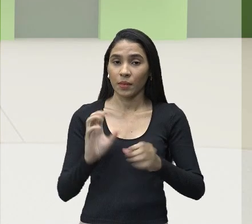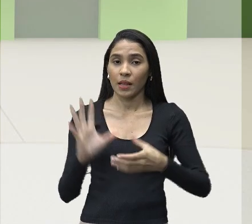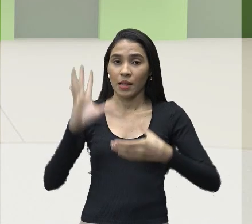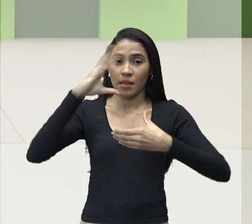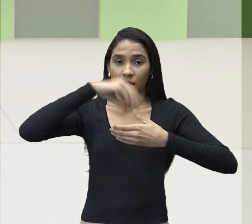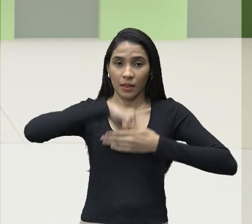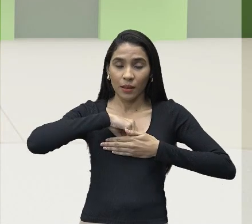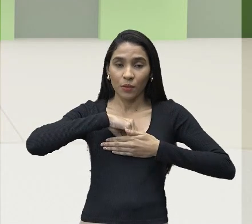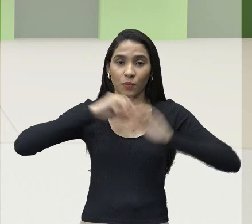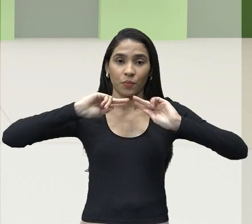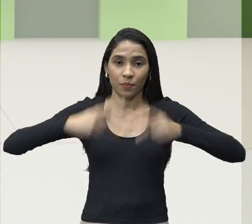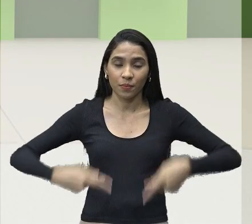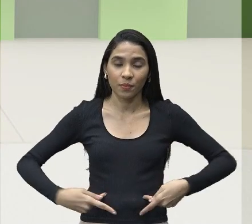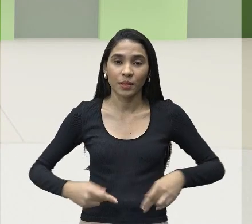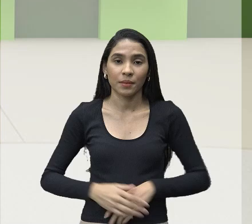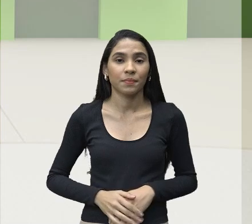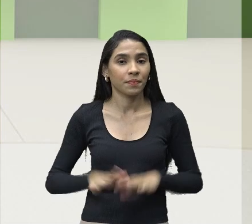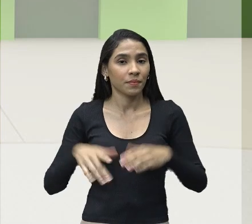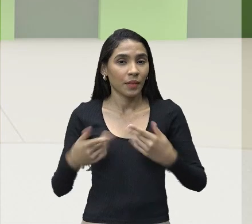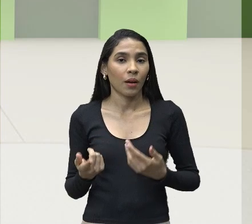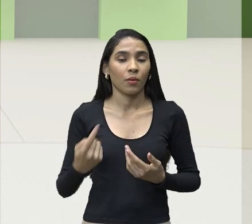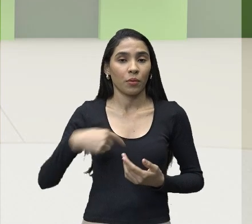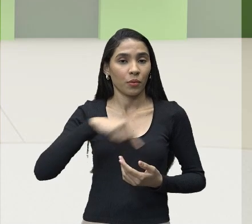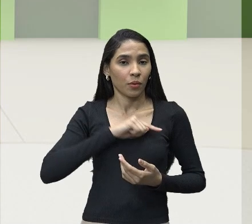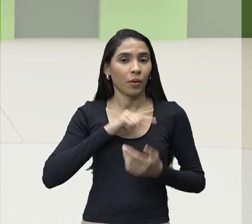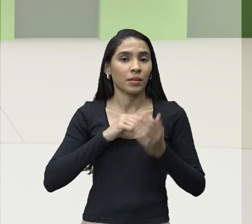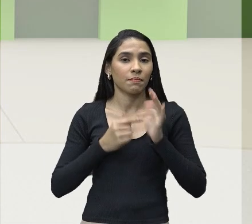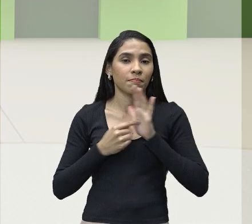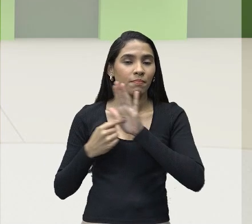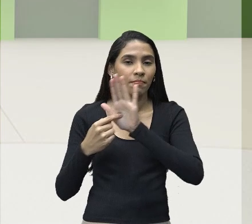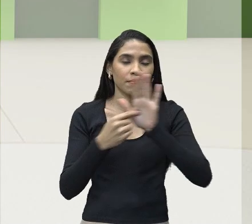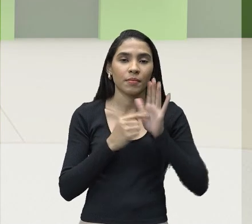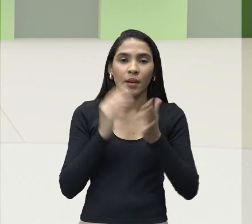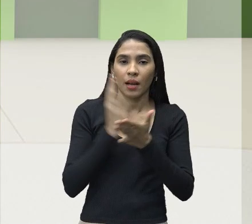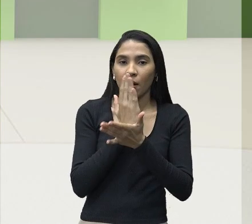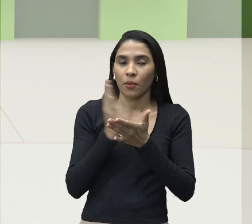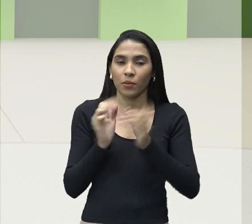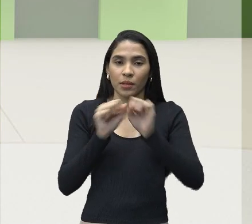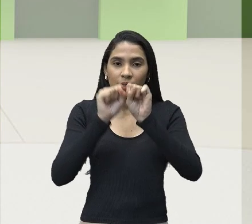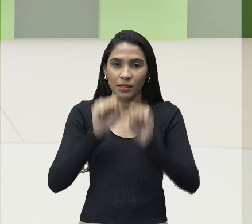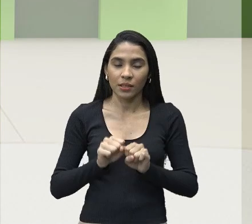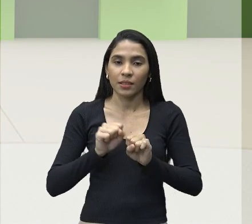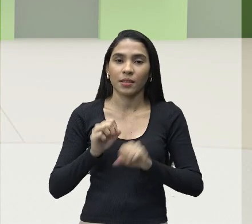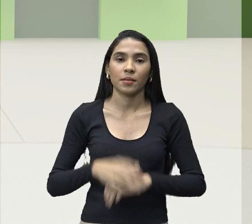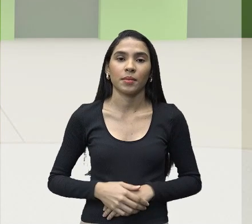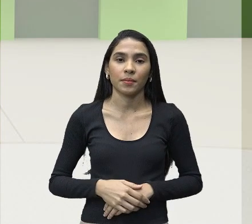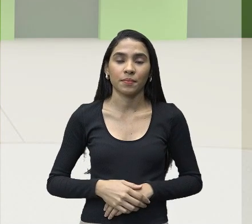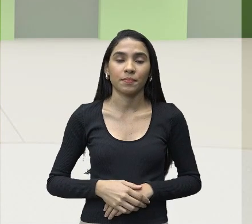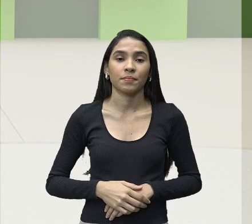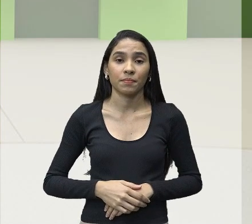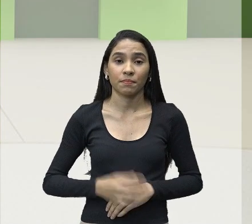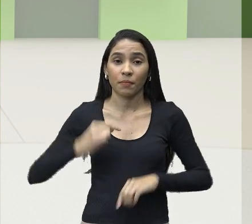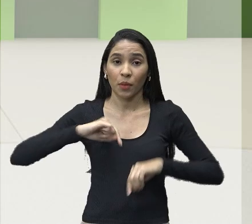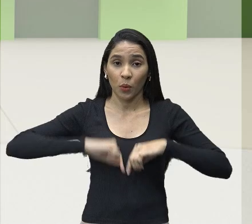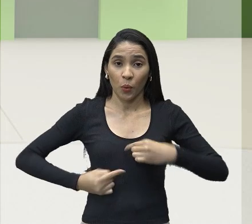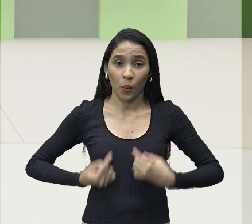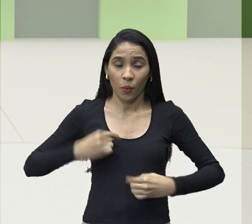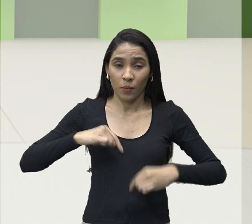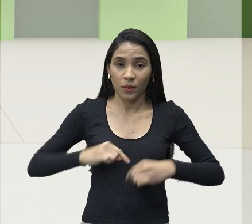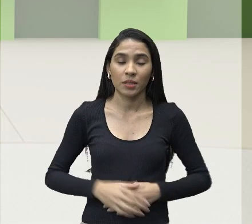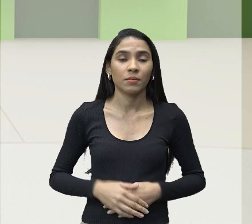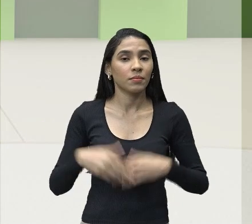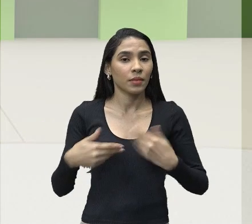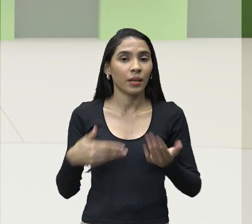o organismo humano. Então, a gente trouxe aqui alguns sistemas que fazem parte do nosso organismo e